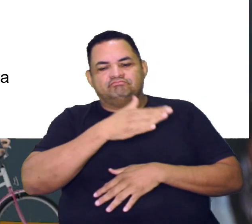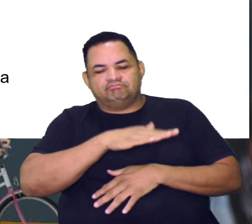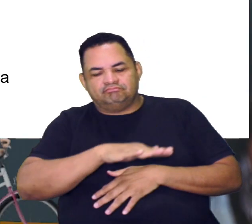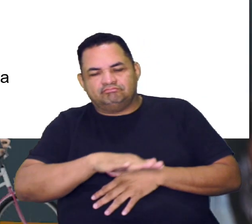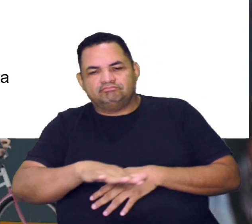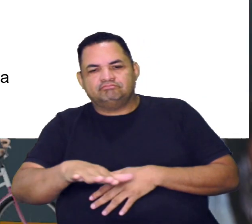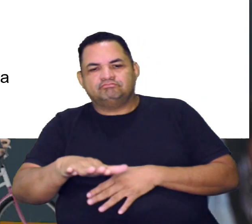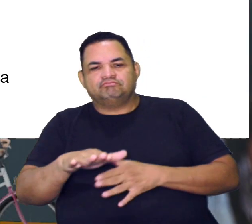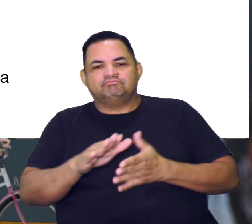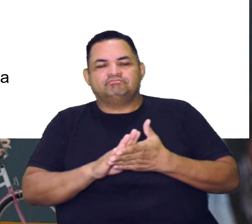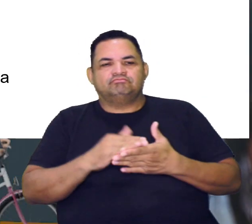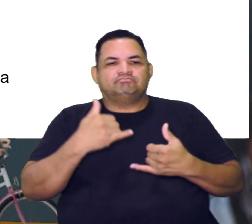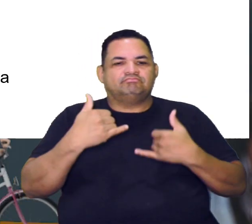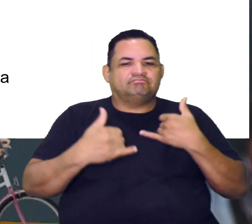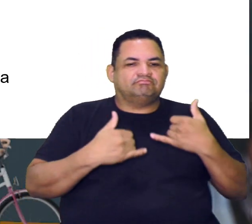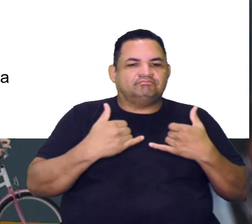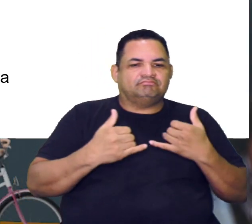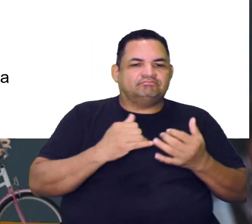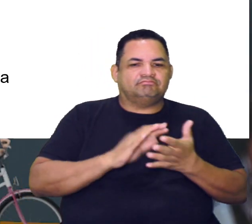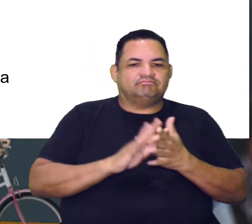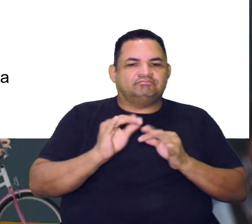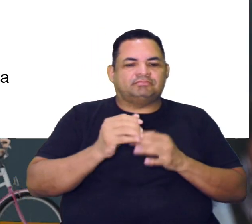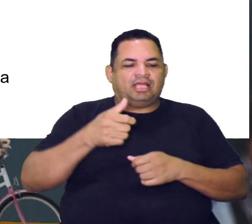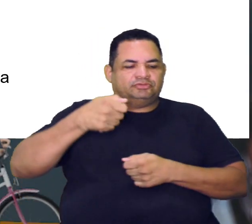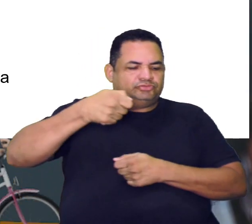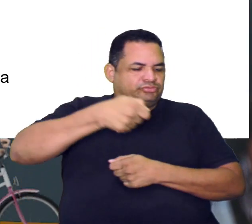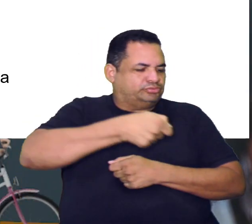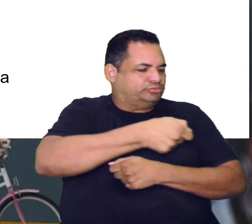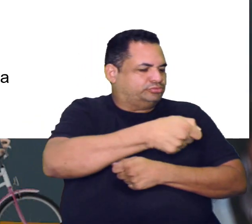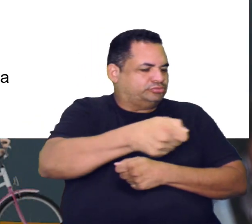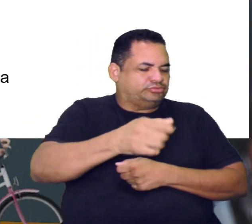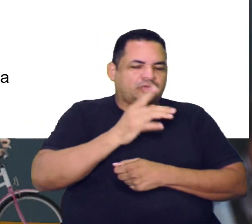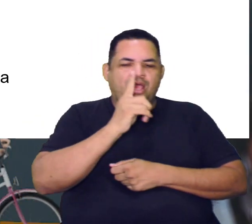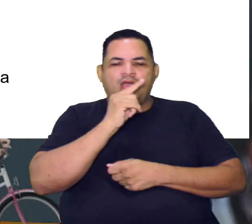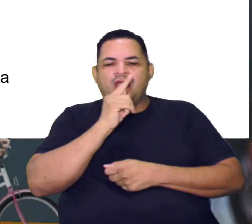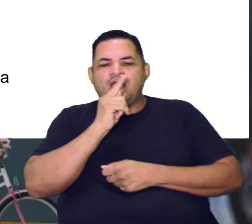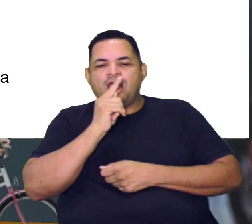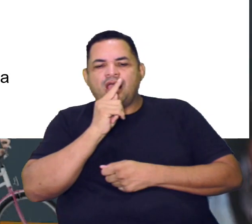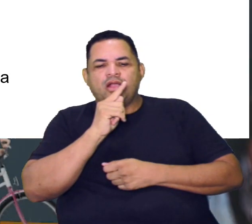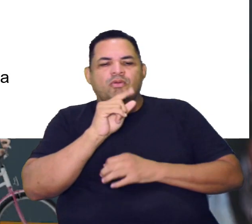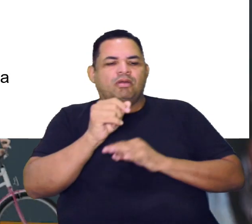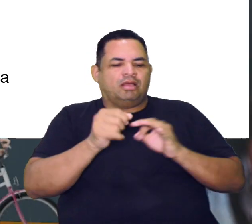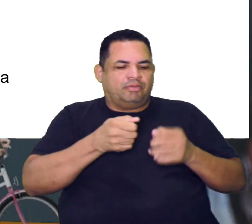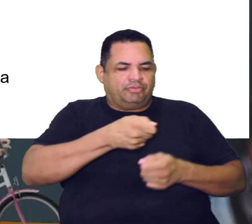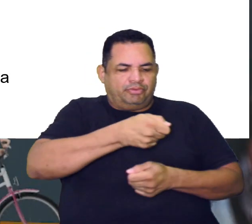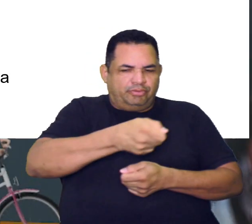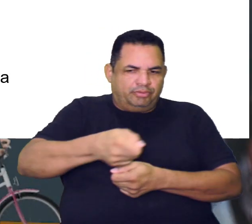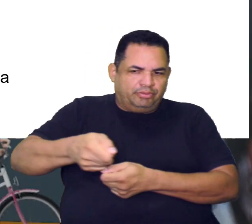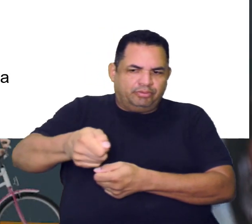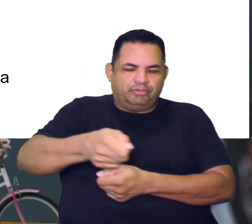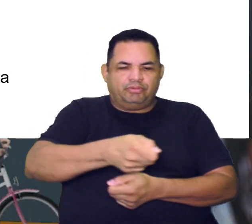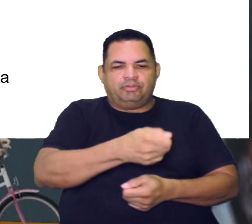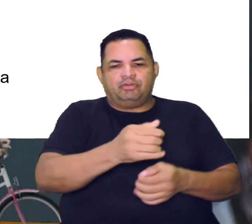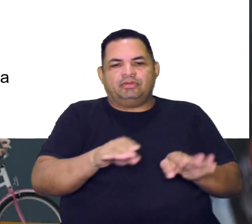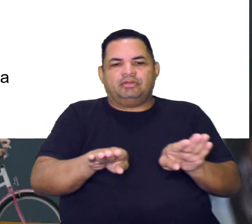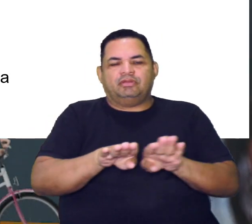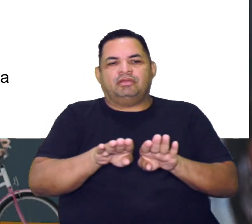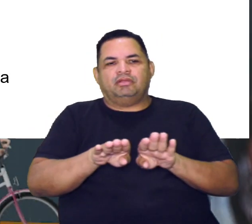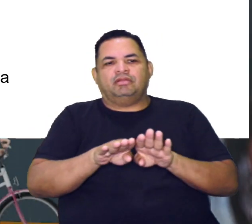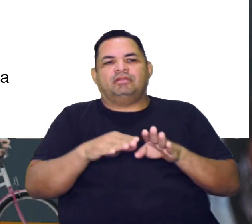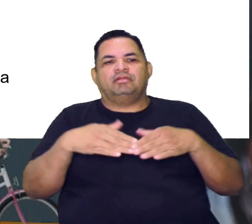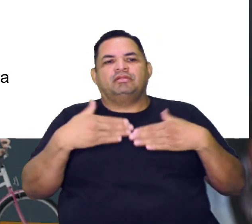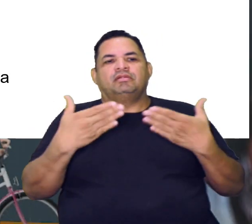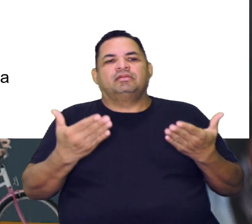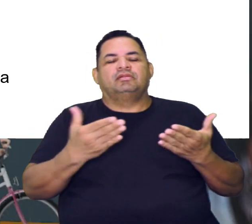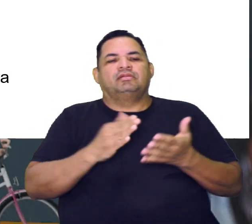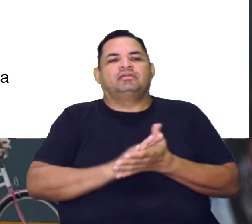crianças, né? Sempre muito divertido. Regar as plantas, ter um maior contato com a natureza. ok? Quando eu